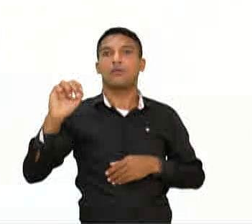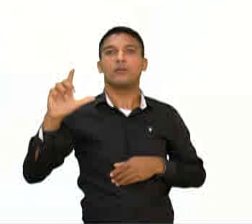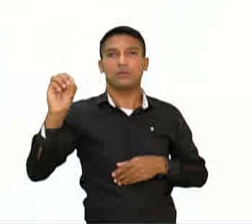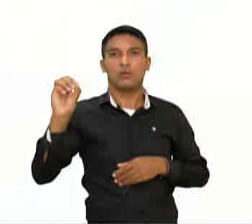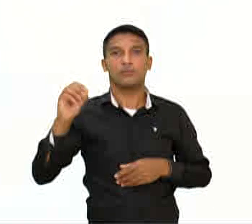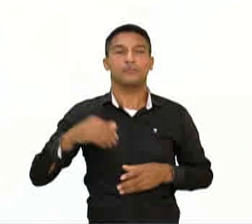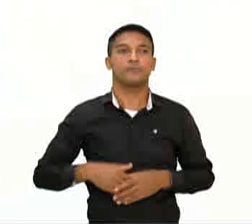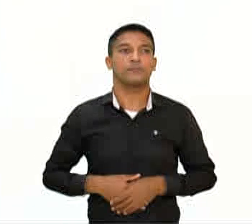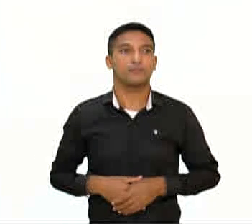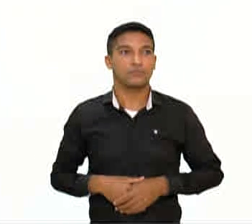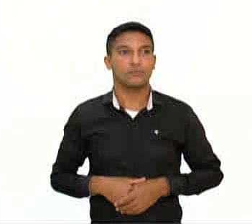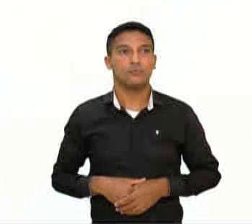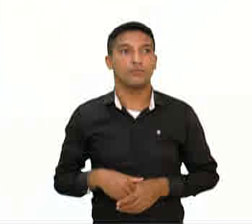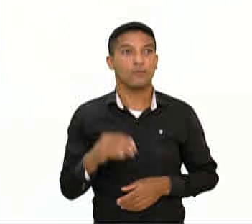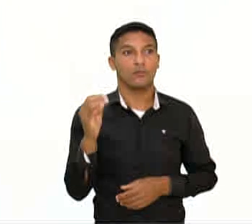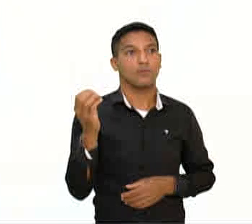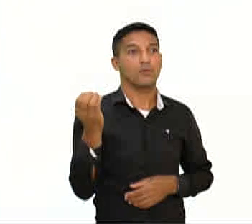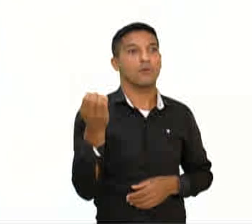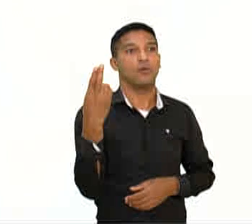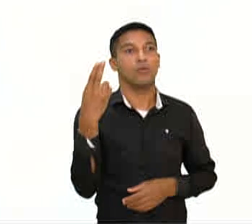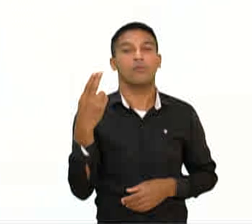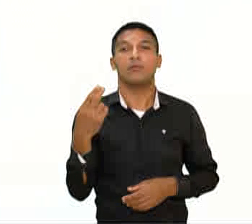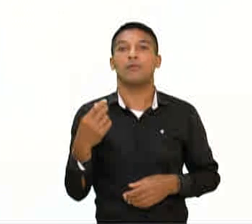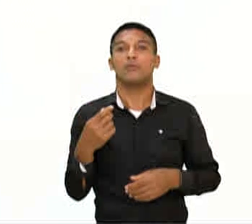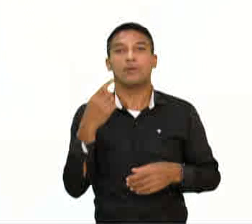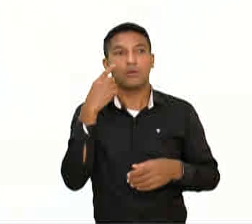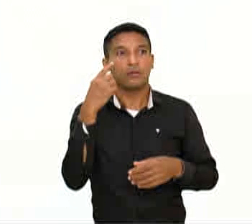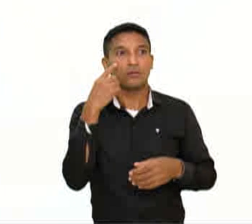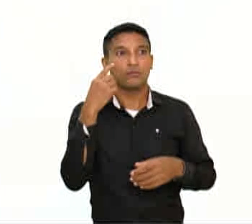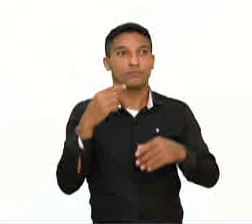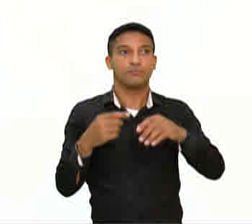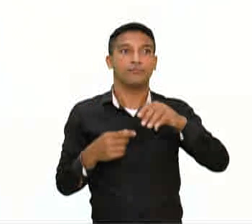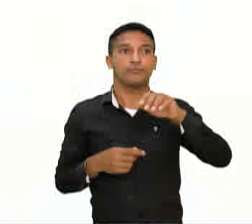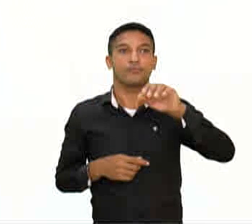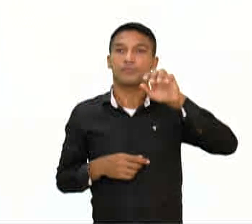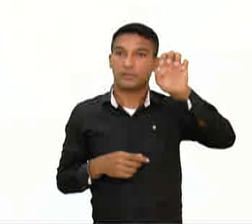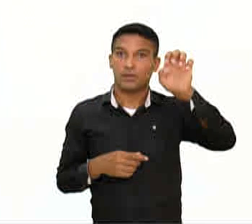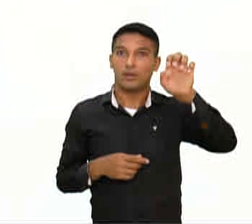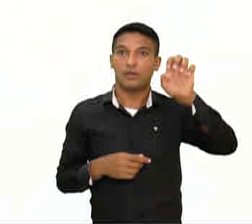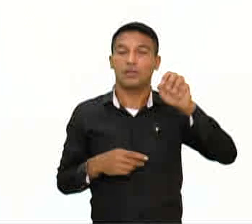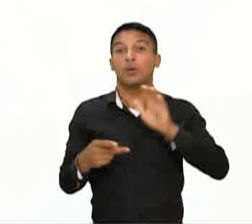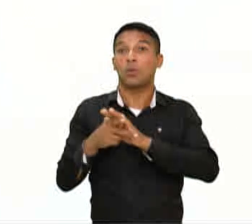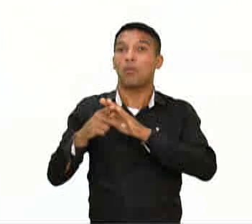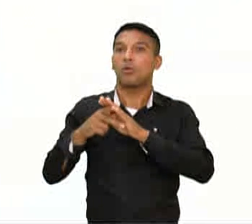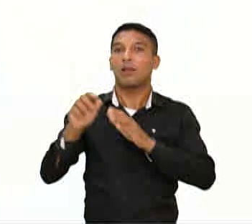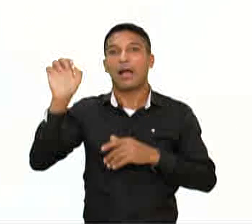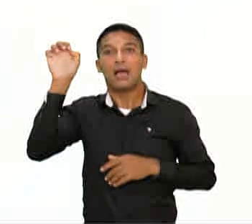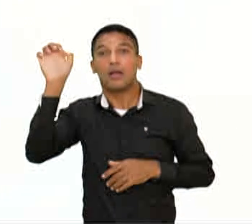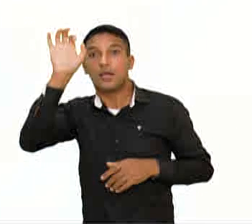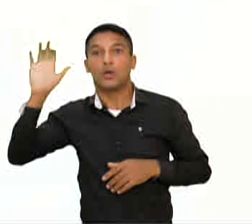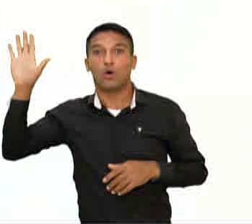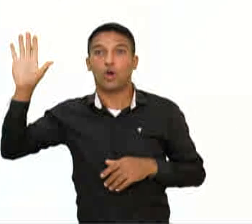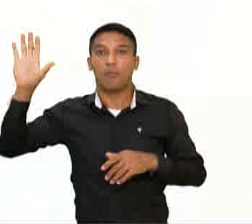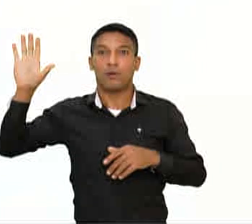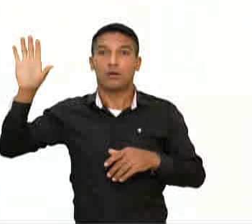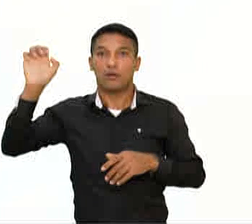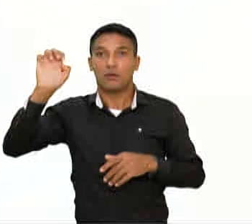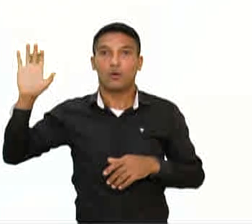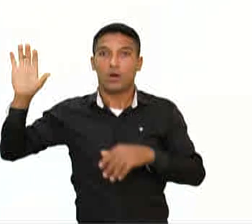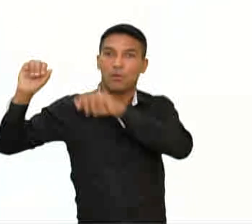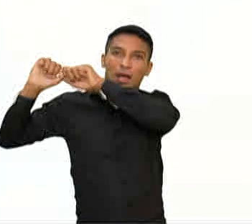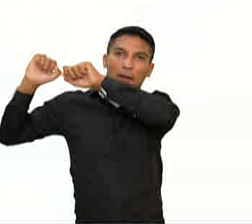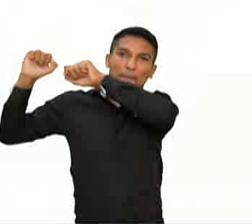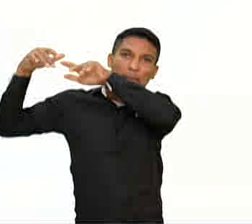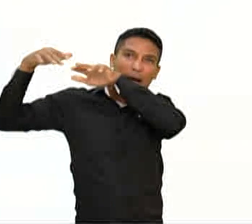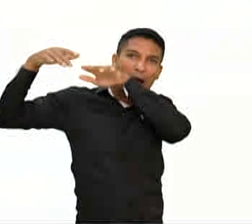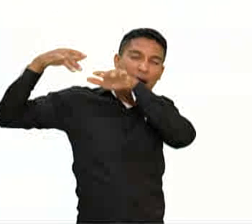muito pobres da Europa se instalaram em regiões de porção nordeste do estado do Paraná e reproduziram a miséria dos seus